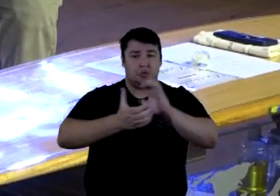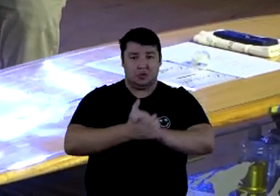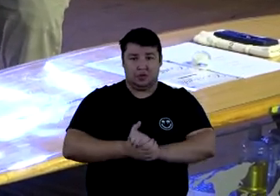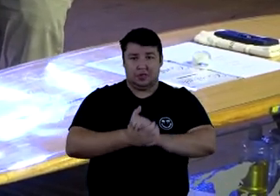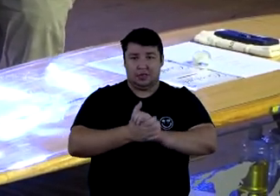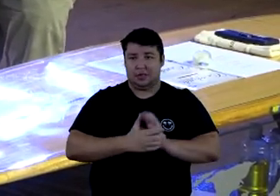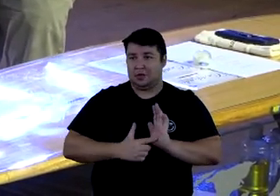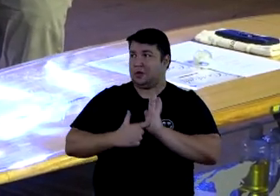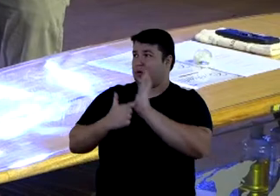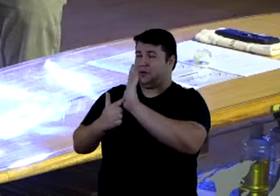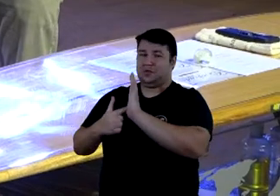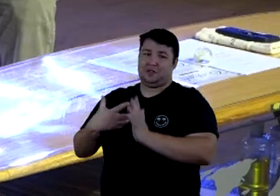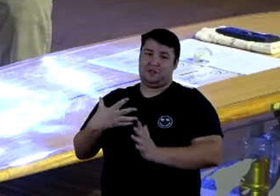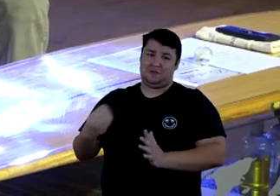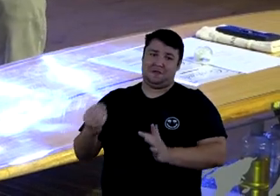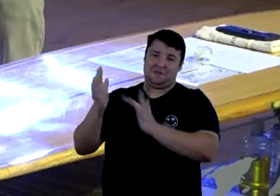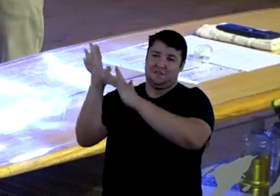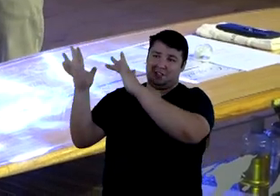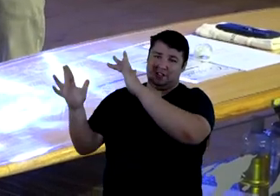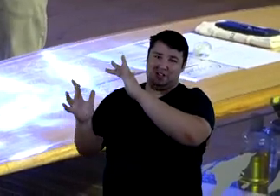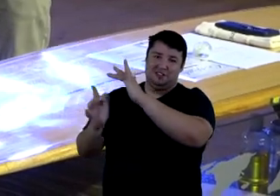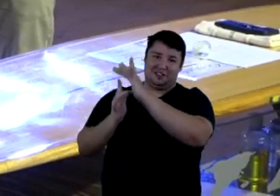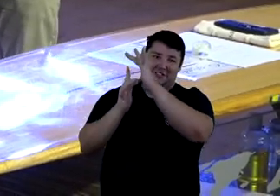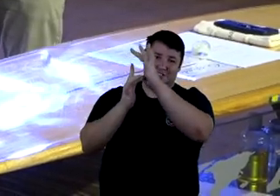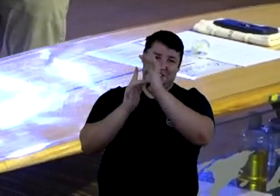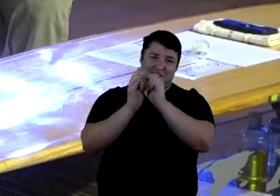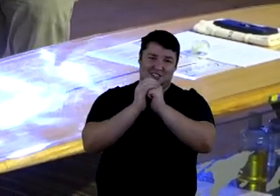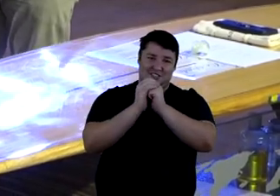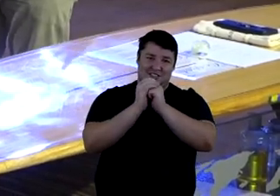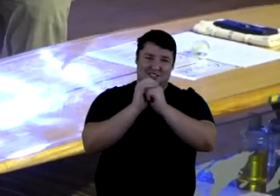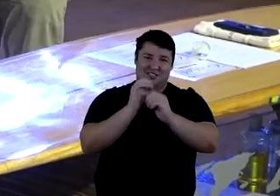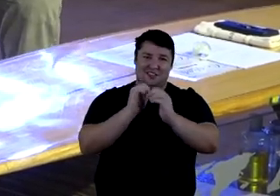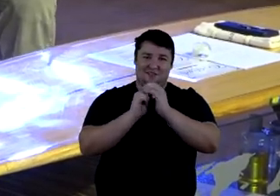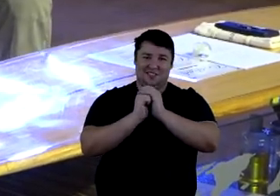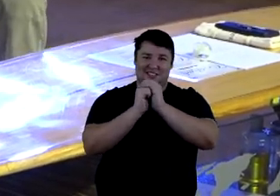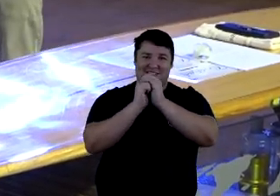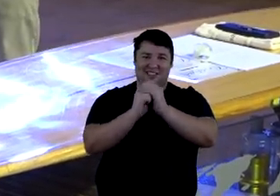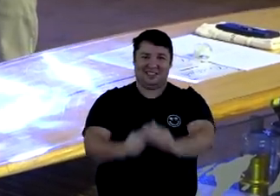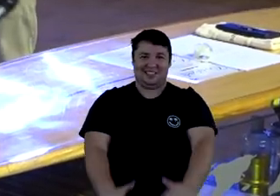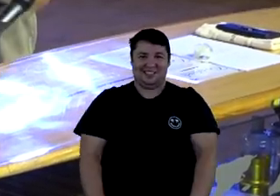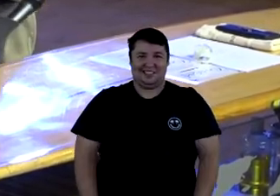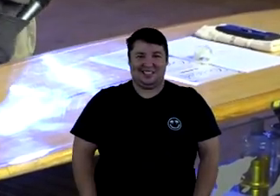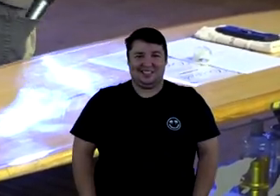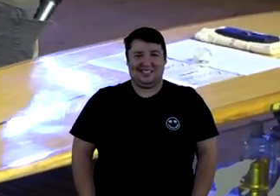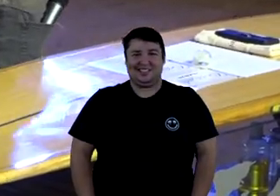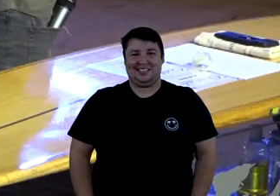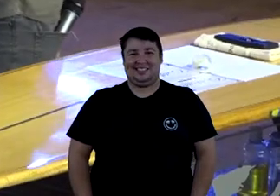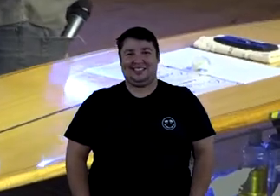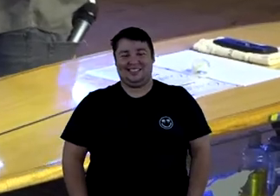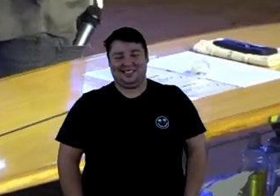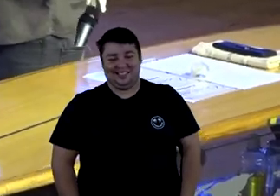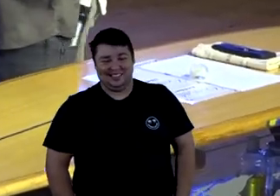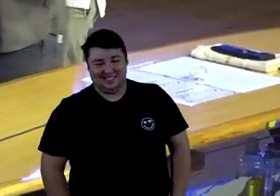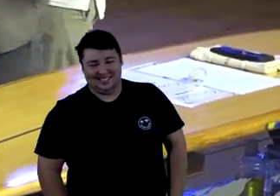eu consagro os seus filhos a Jesus. Amém e amém.